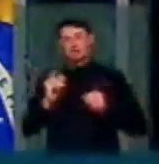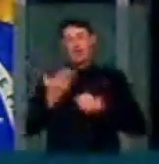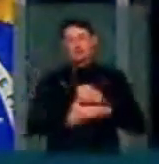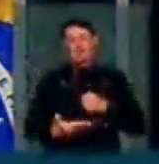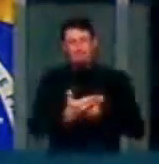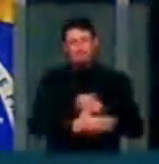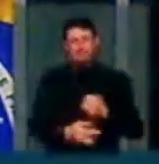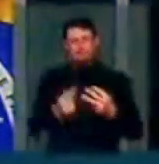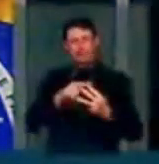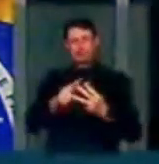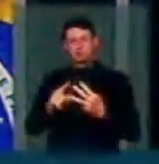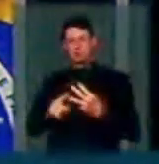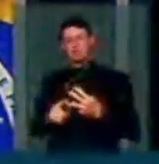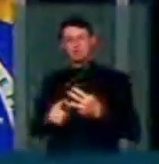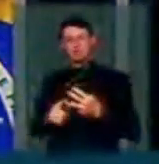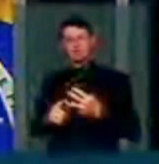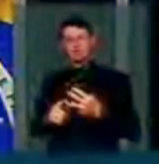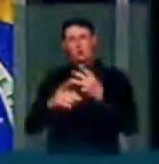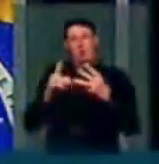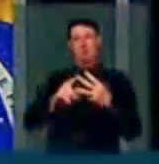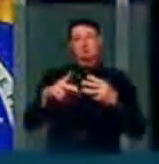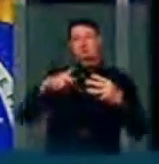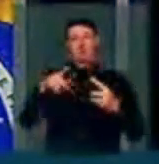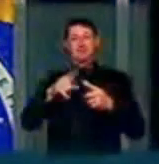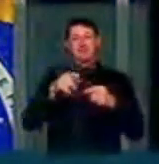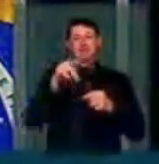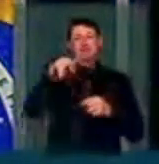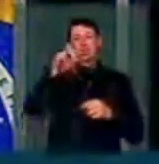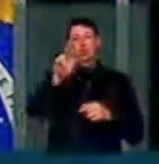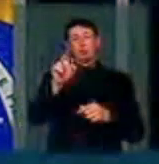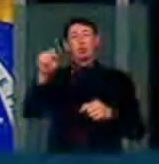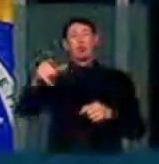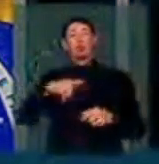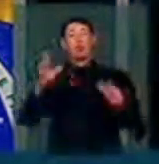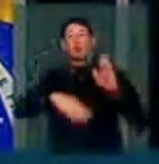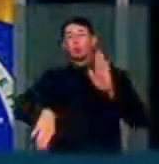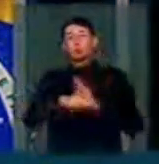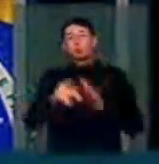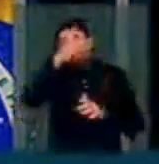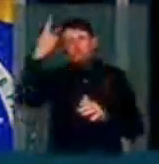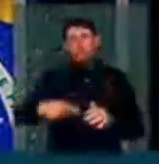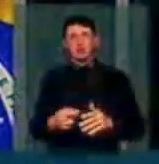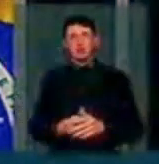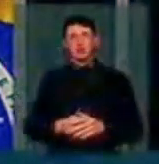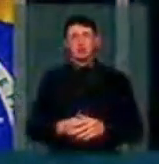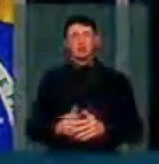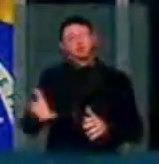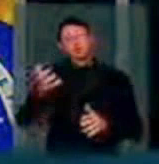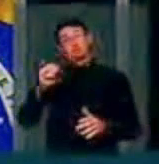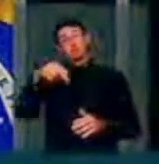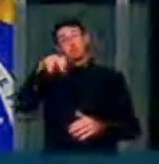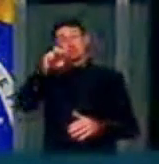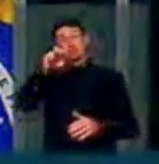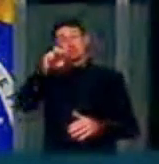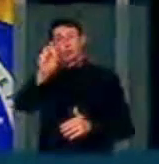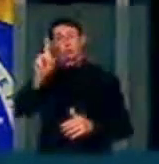Civil, neutralidade, privacidade e segurança jurídica, neutralidade é algo que existe em toda atividade humana. E se espera dessa neutralidade a